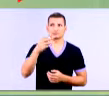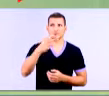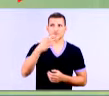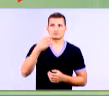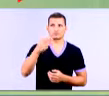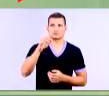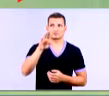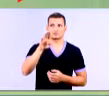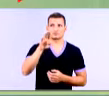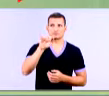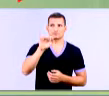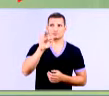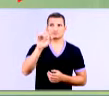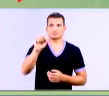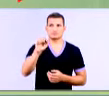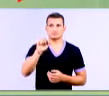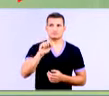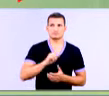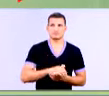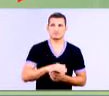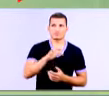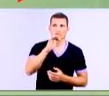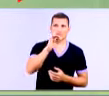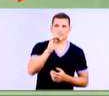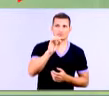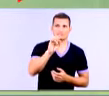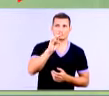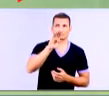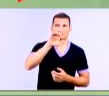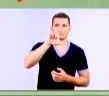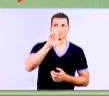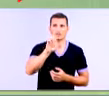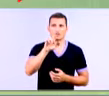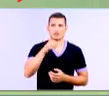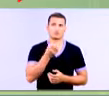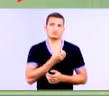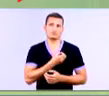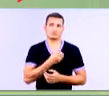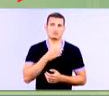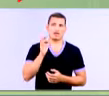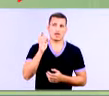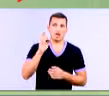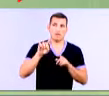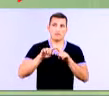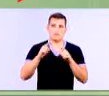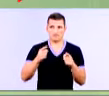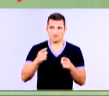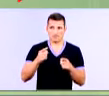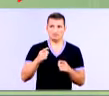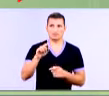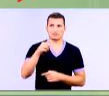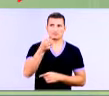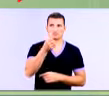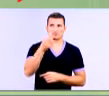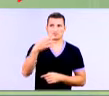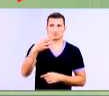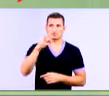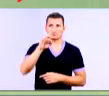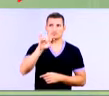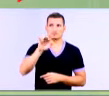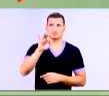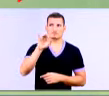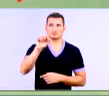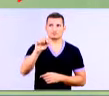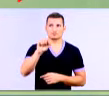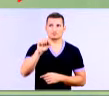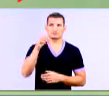bits. O double é um número real, só que em vez de ser 32, são 64 bits.